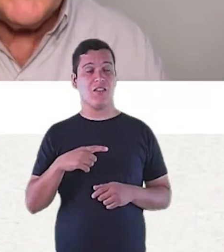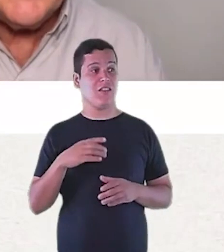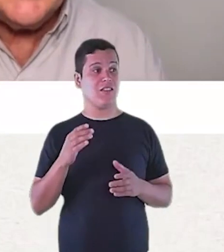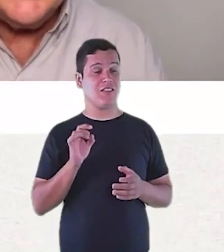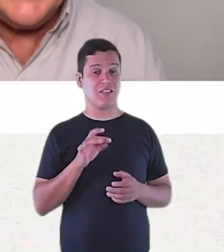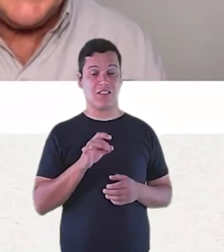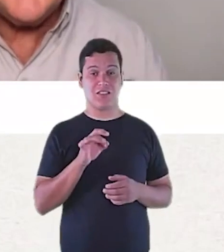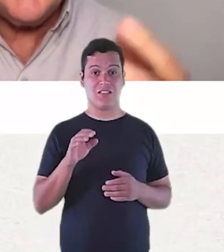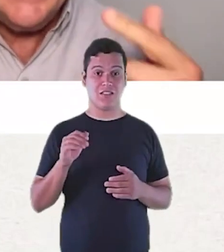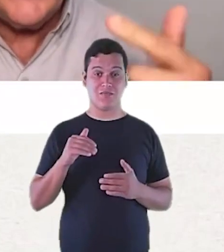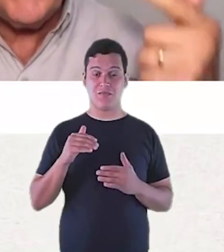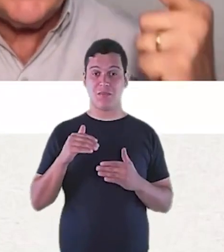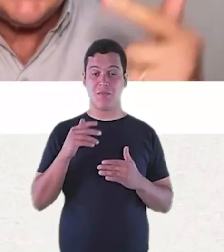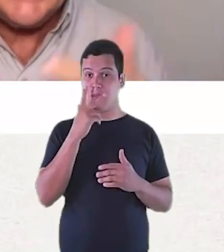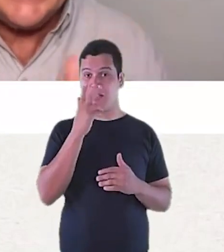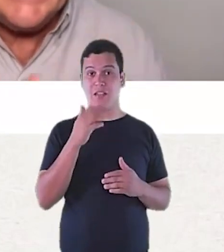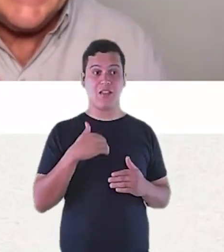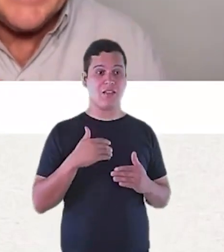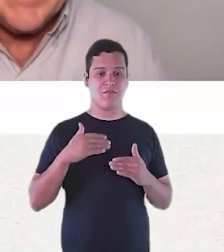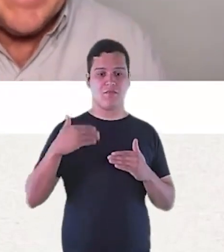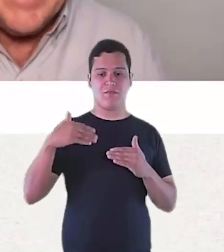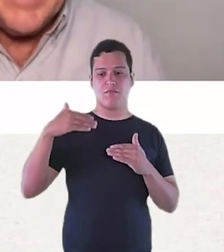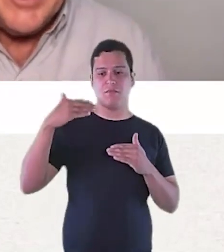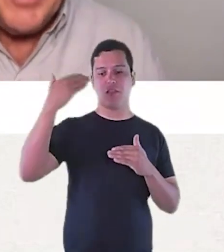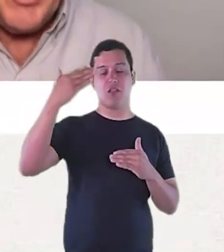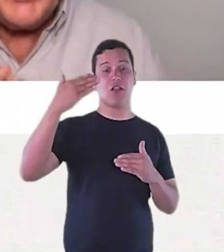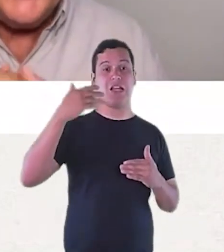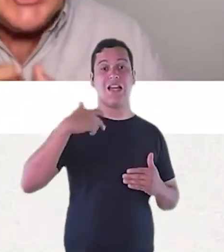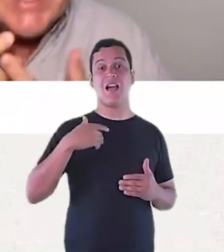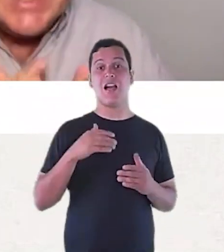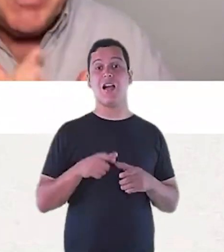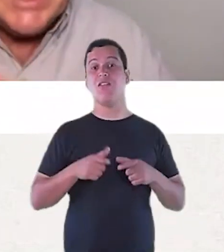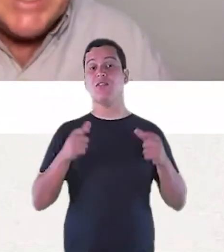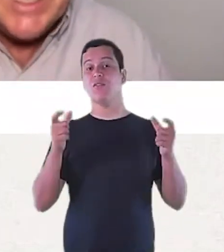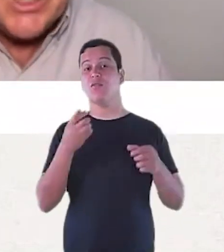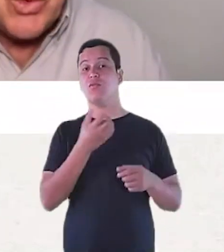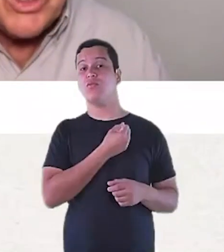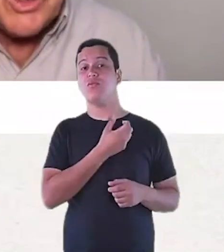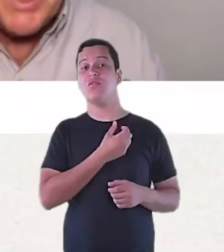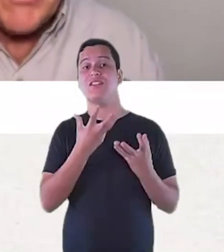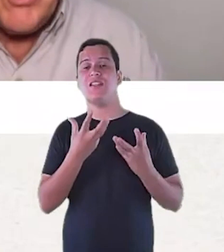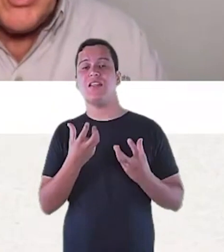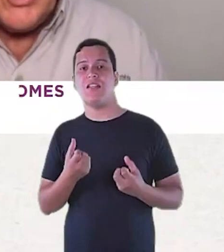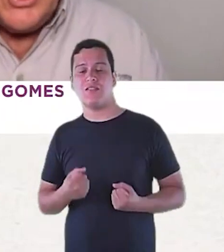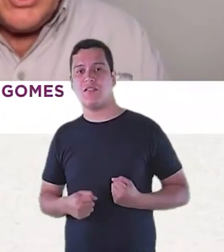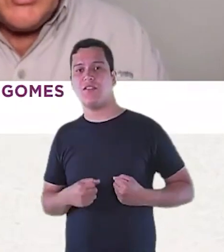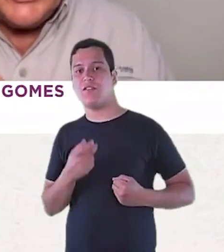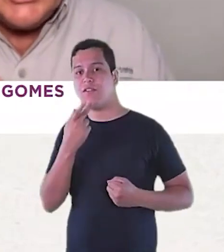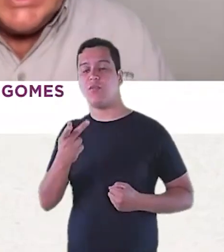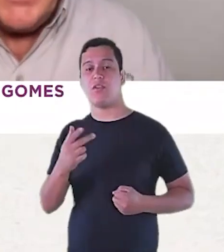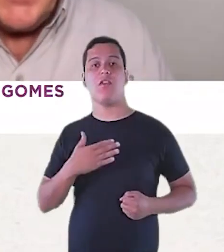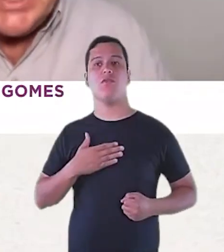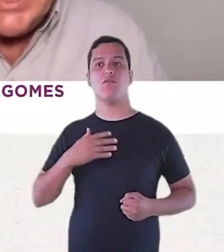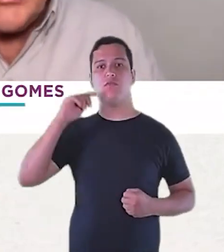número de pessoas que aceitam se declarar negras. Mulatos, porque o estigma da negritude no Brasil,